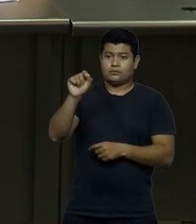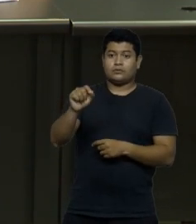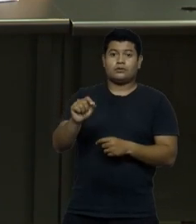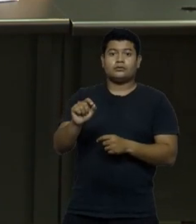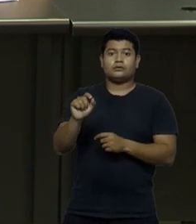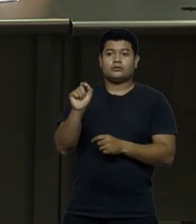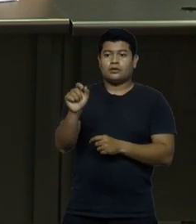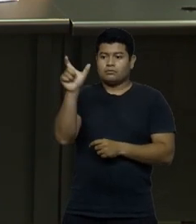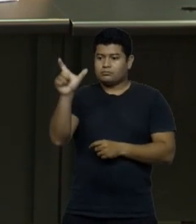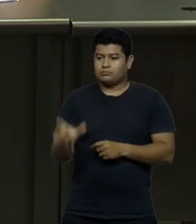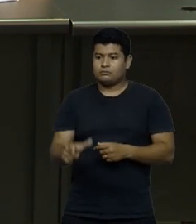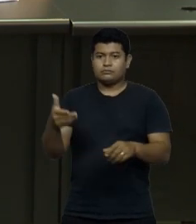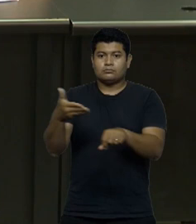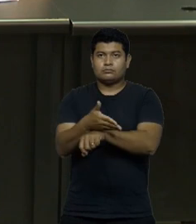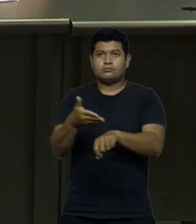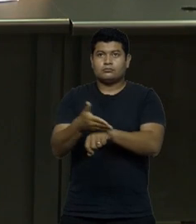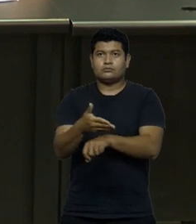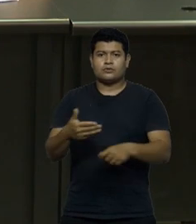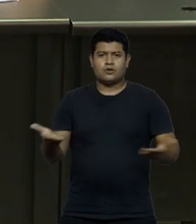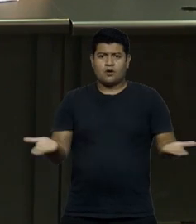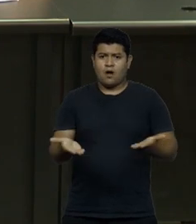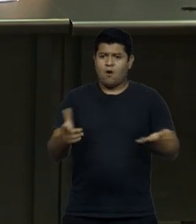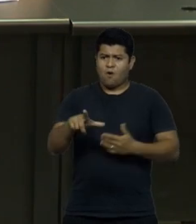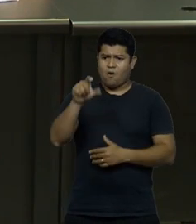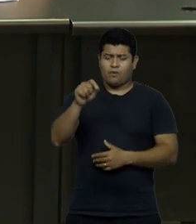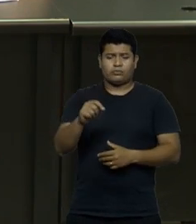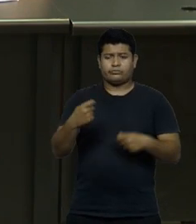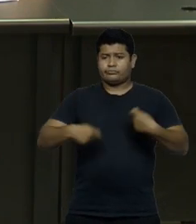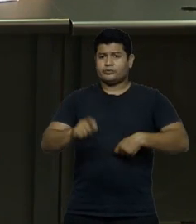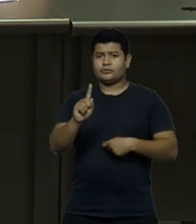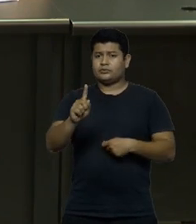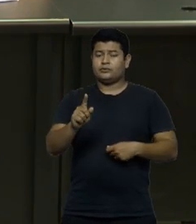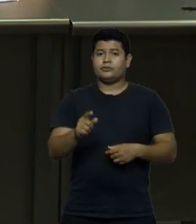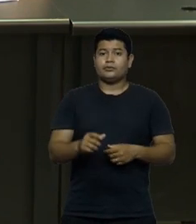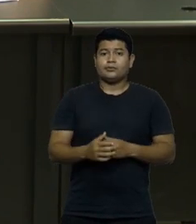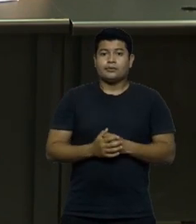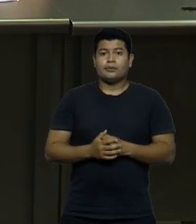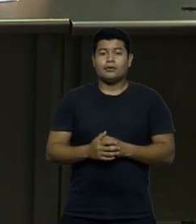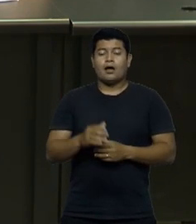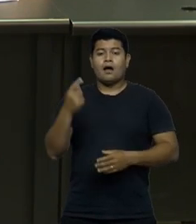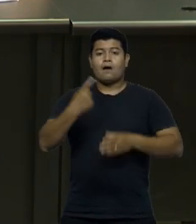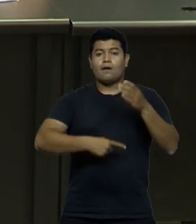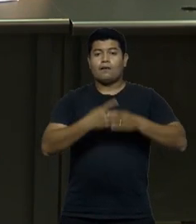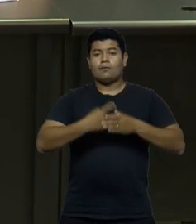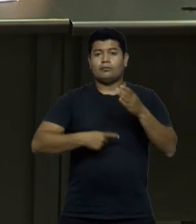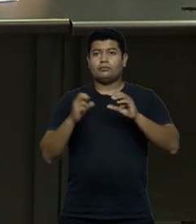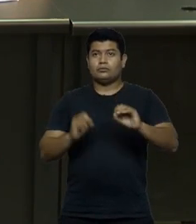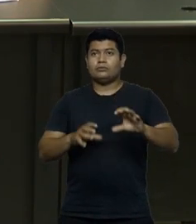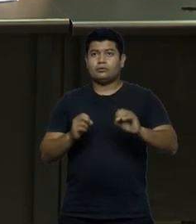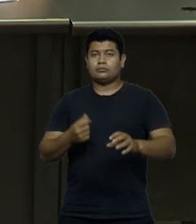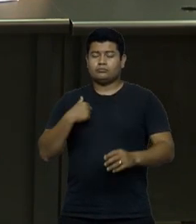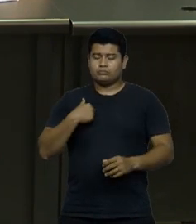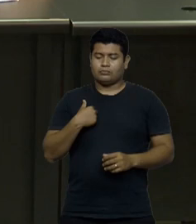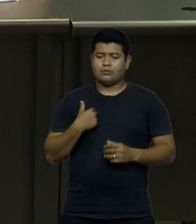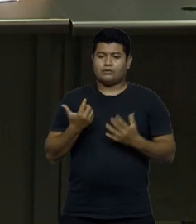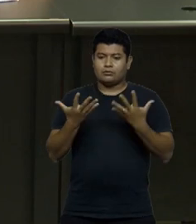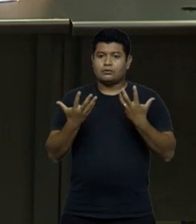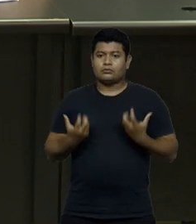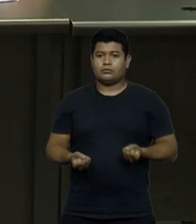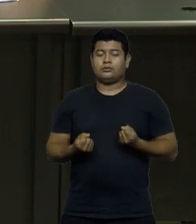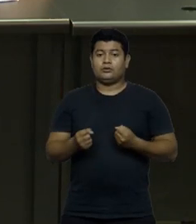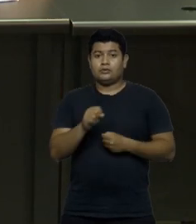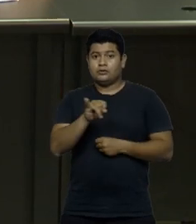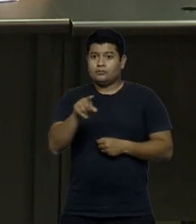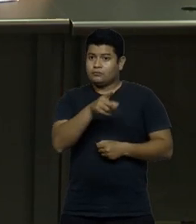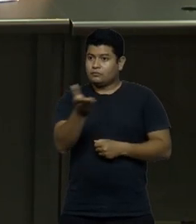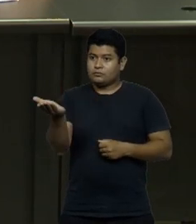GT nós vamos escolher aqui não Cisa né é pela comissão de educação a eu me submeto se assim